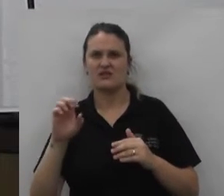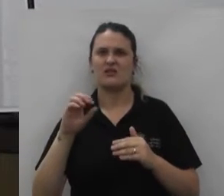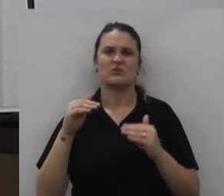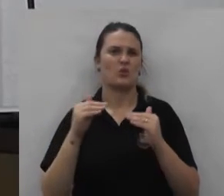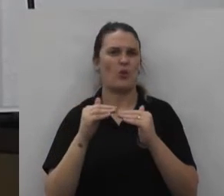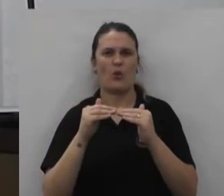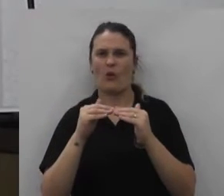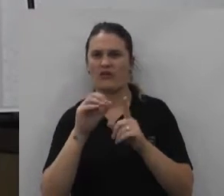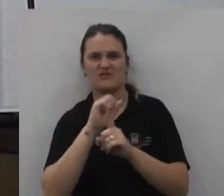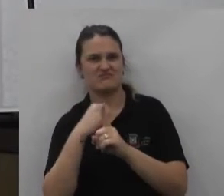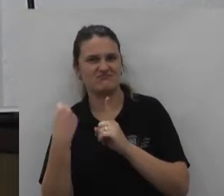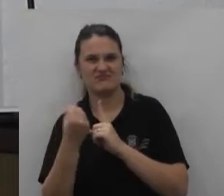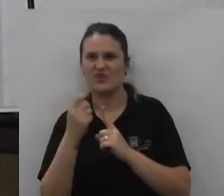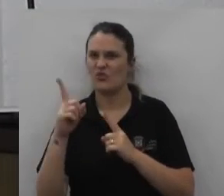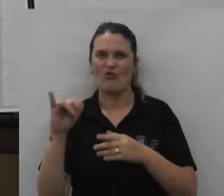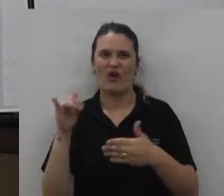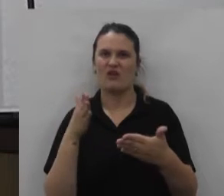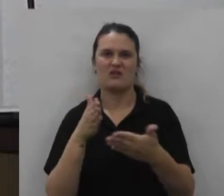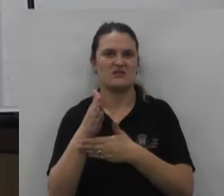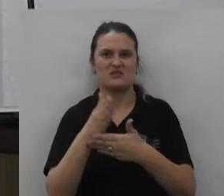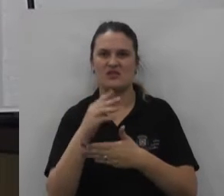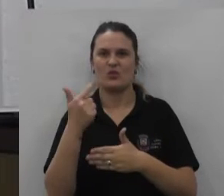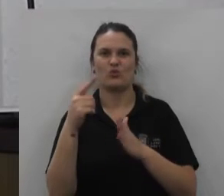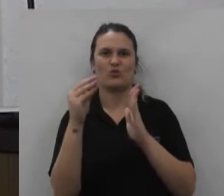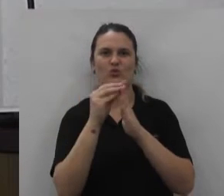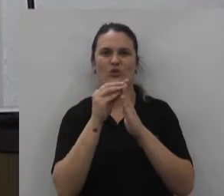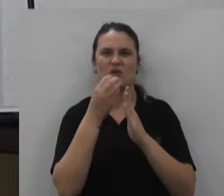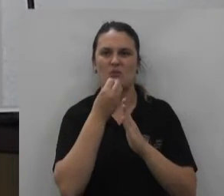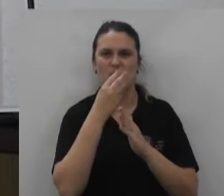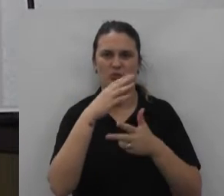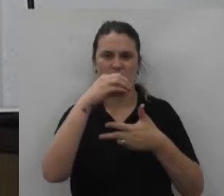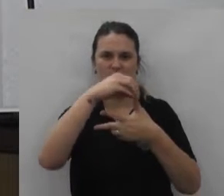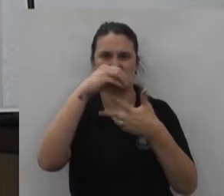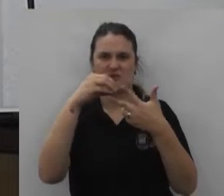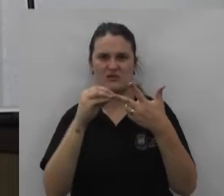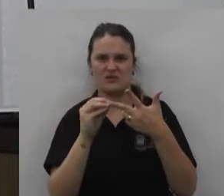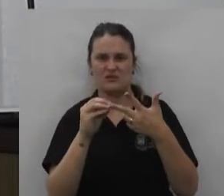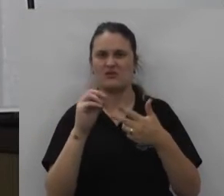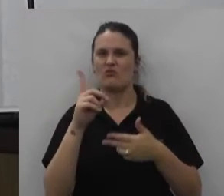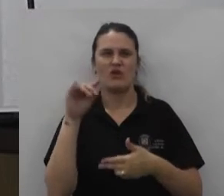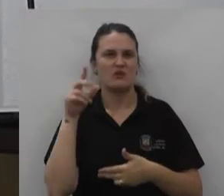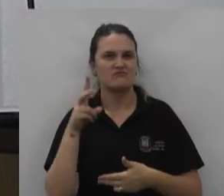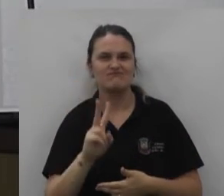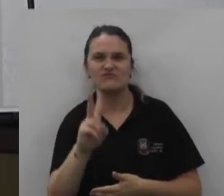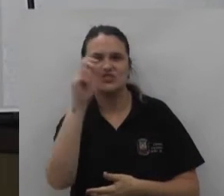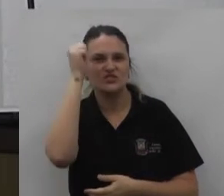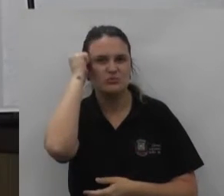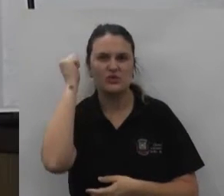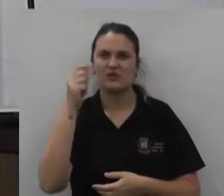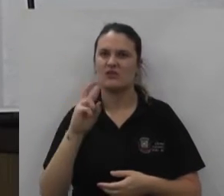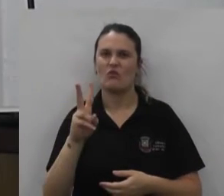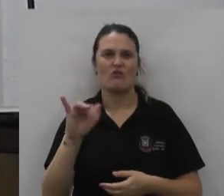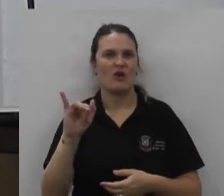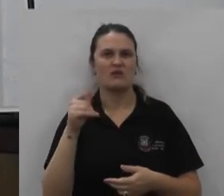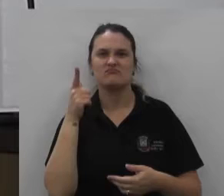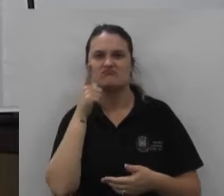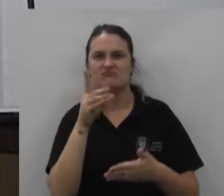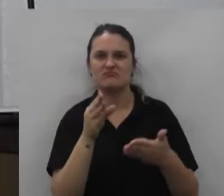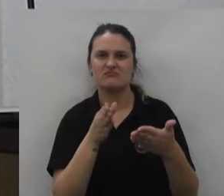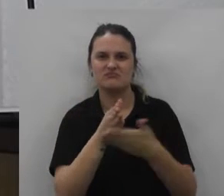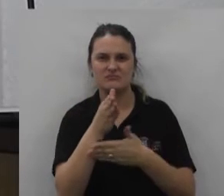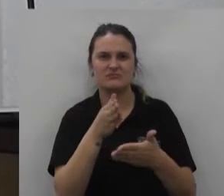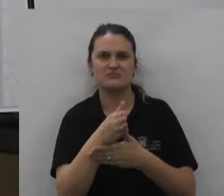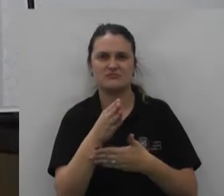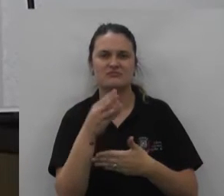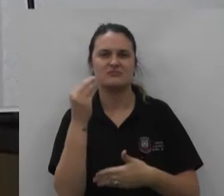socialista, não vai passar e não vai ter nota boa no Enem, não vai passar em vestibular, não passará em